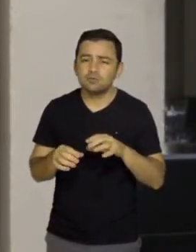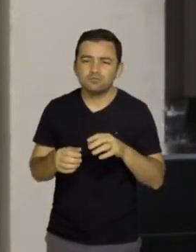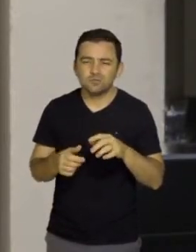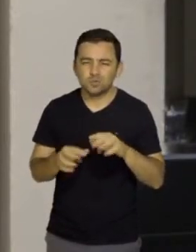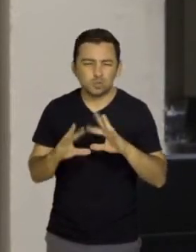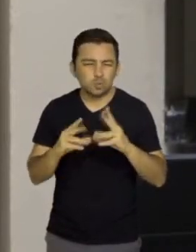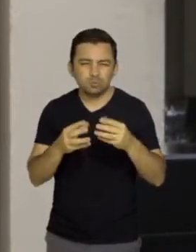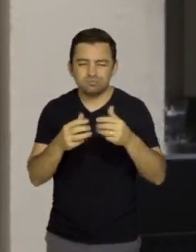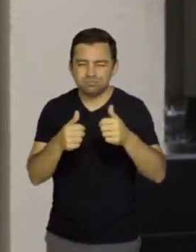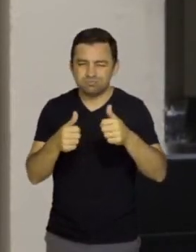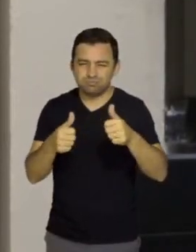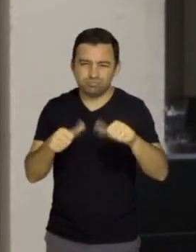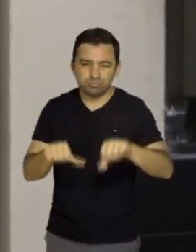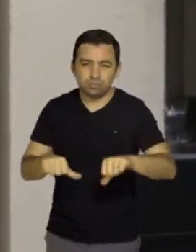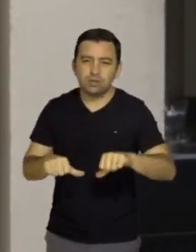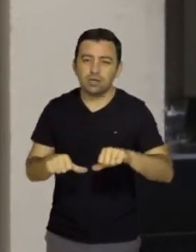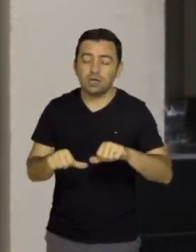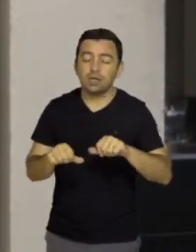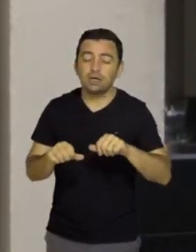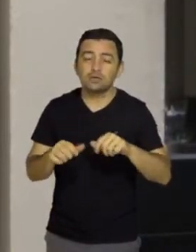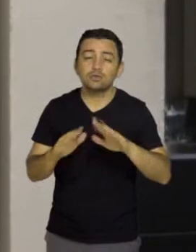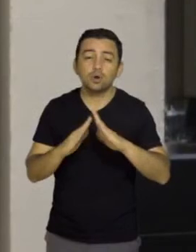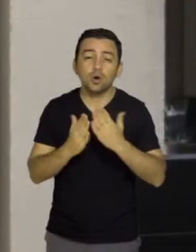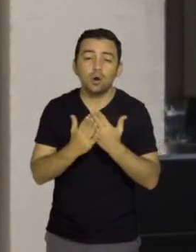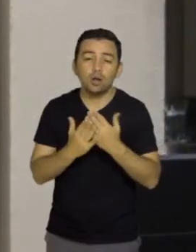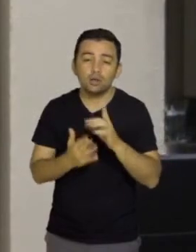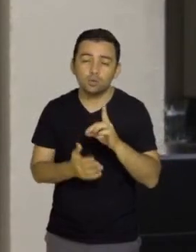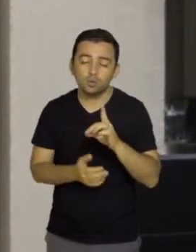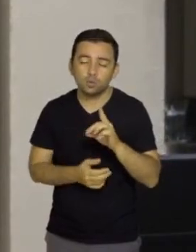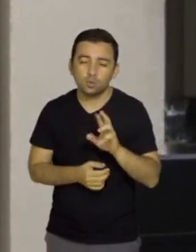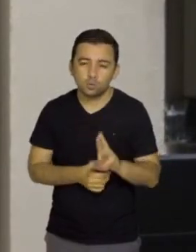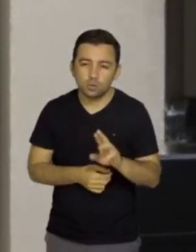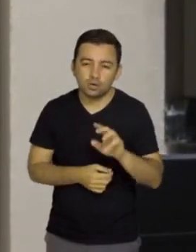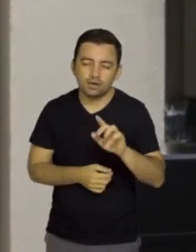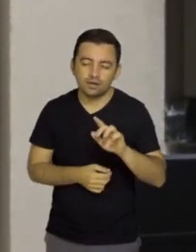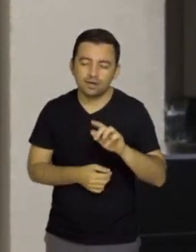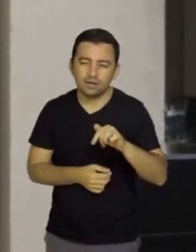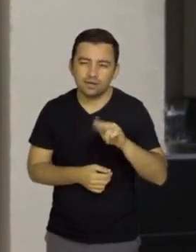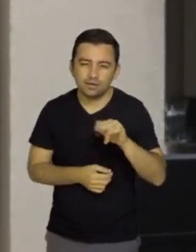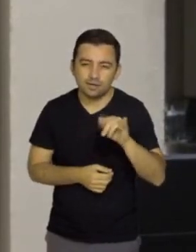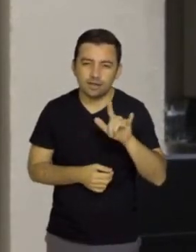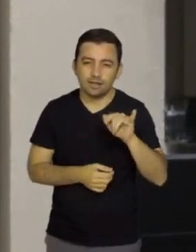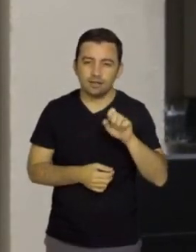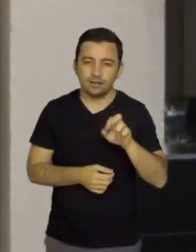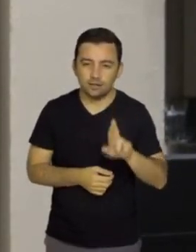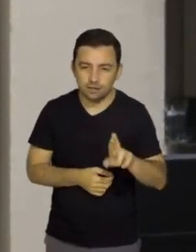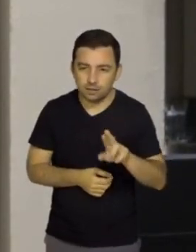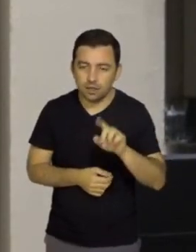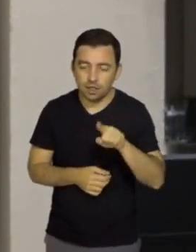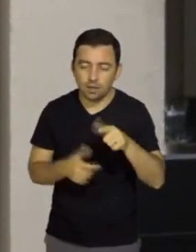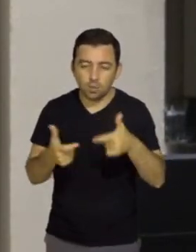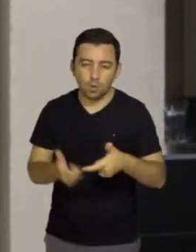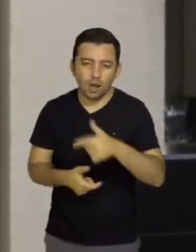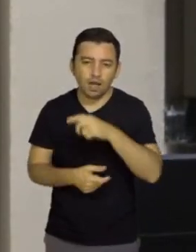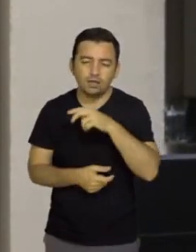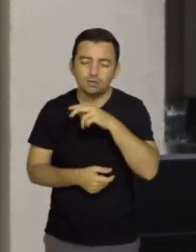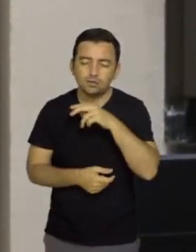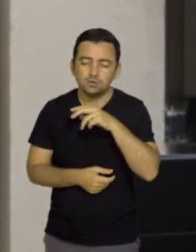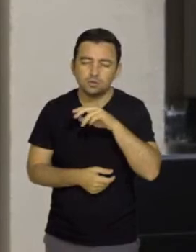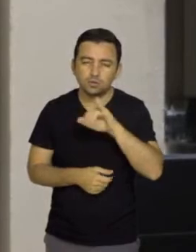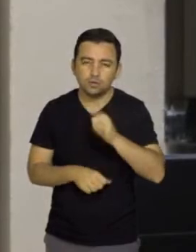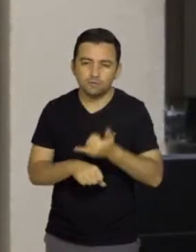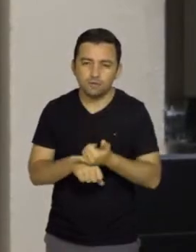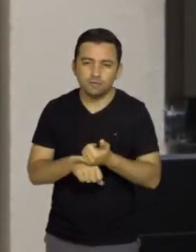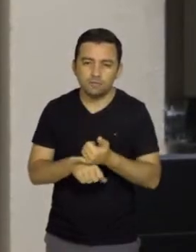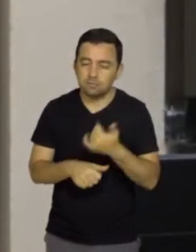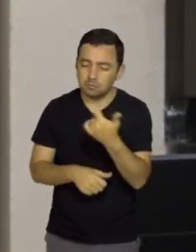estrutural da Escola de Educação Básica Dr. Georg Keller, localizada no município de Joinville. Em discussão.